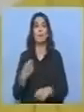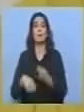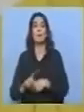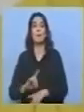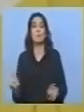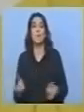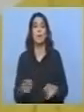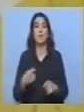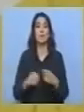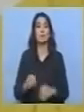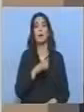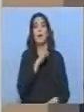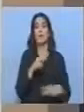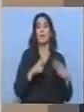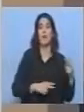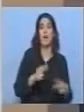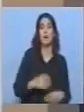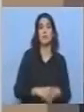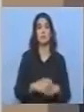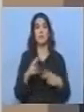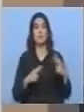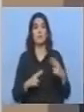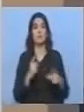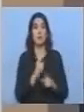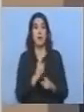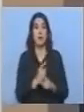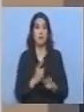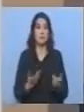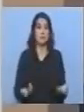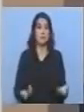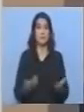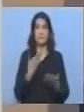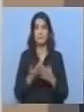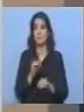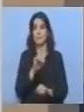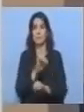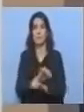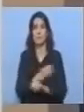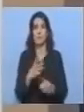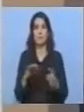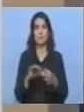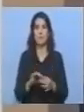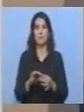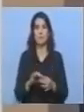vender precisamos da autorização das finanças, e as finanças continuam a ter a atitude de bloqueio